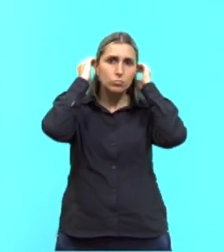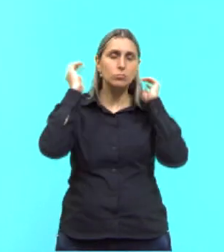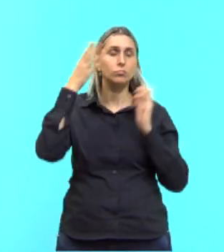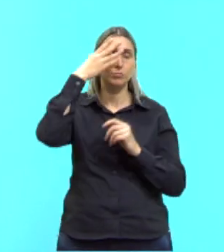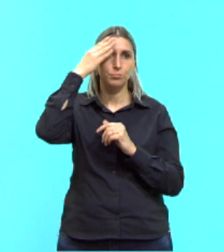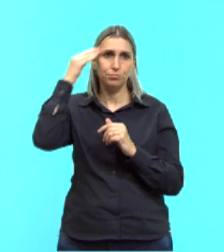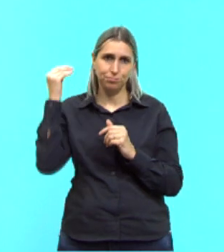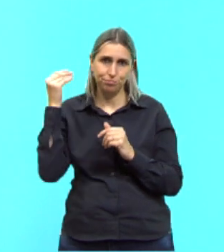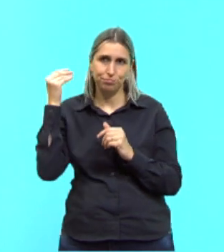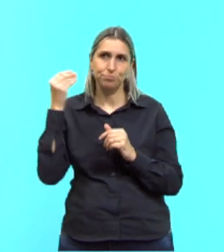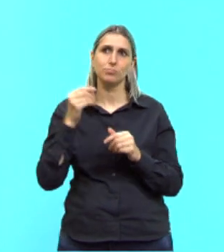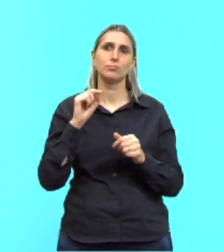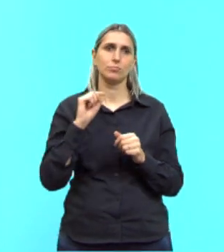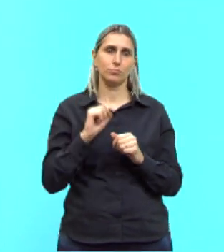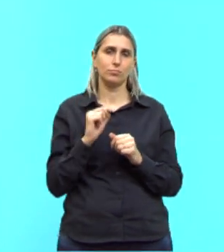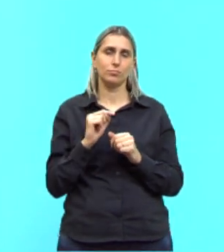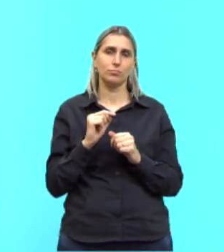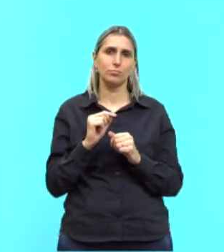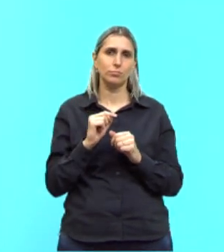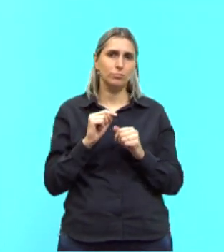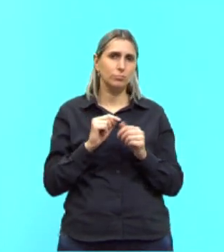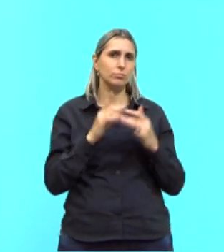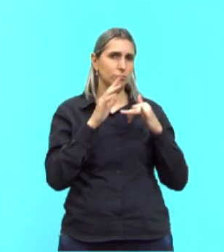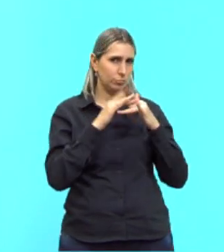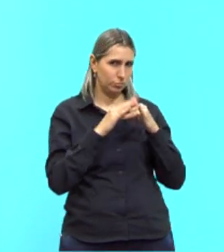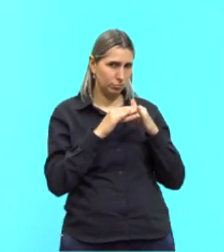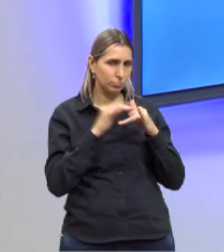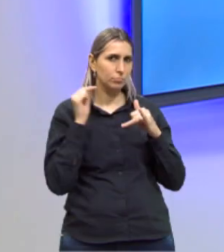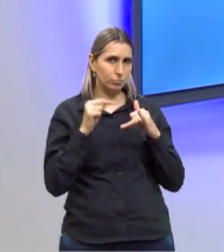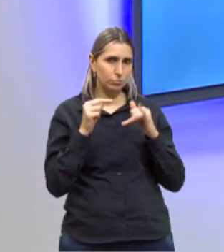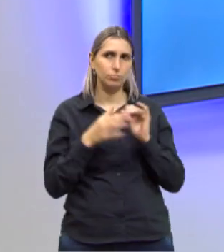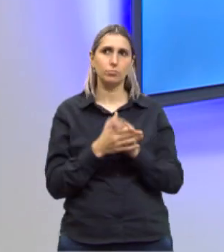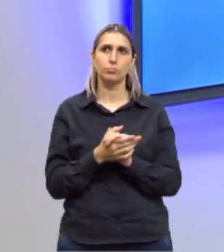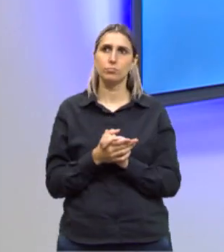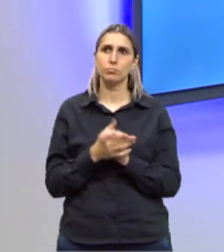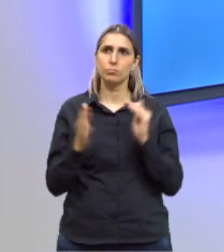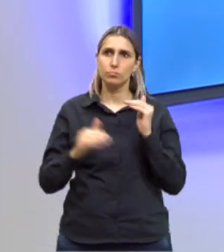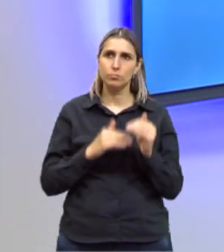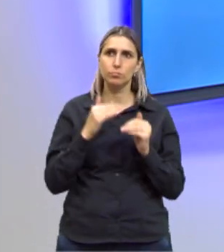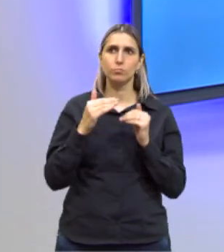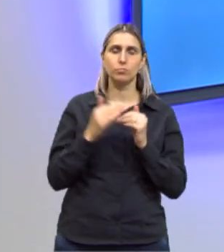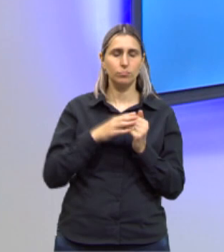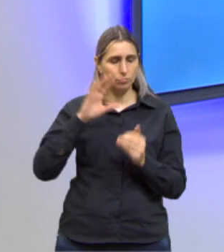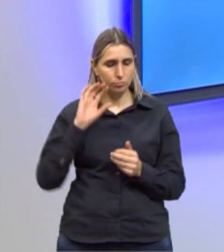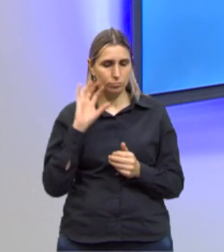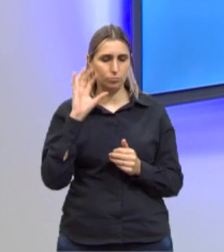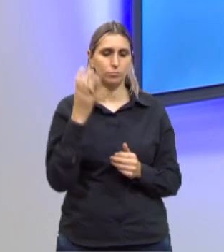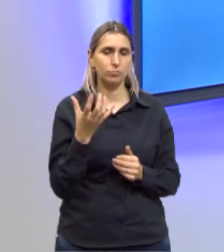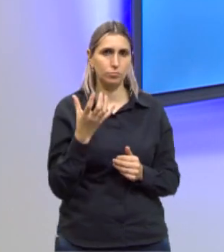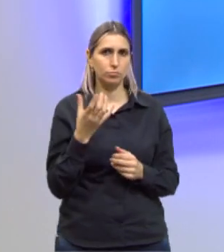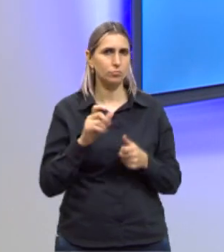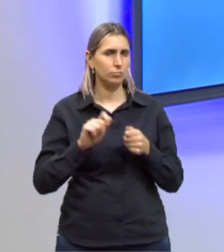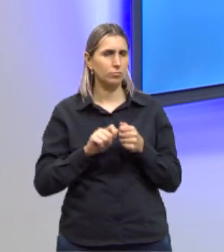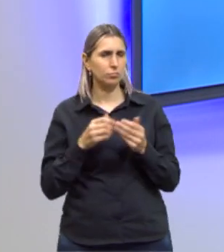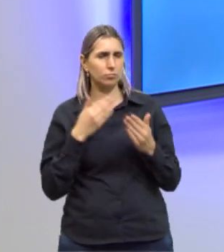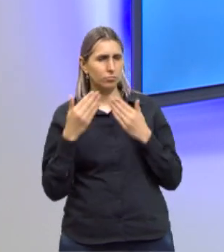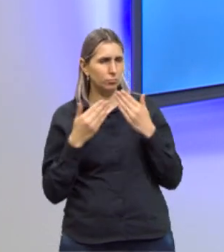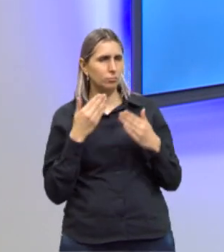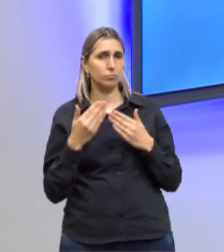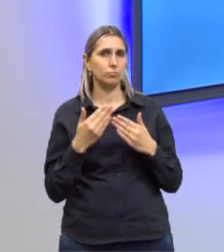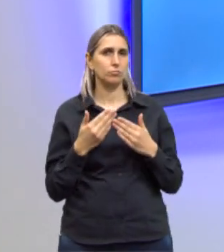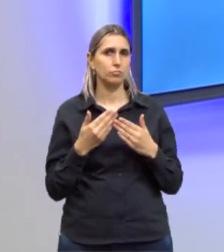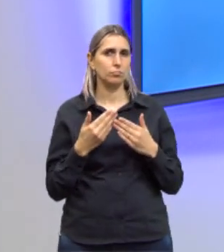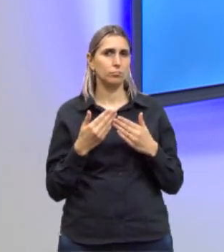que lá, né, naquele canal do YouTube que eu passei para vocês, todas elas estão resolvidas. Se vocês tiverem alguma dúvida, vocês